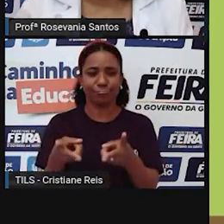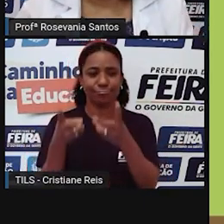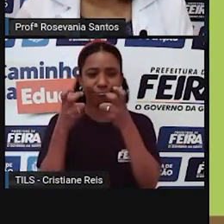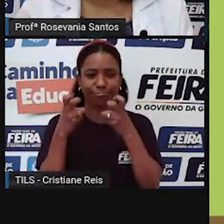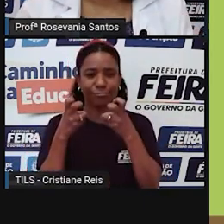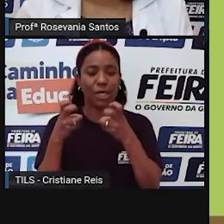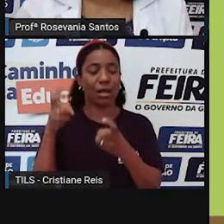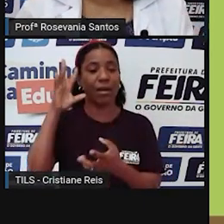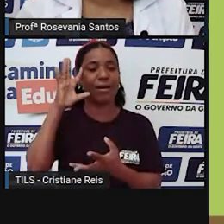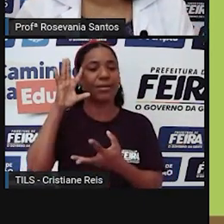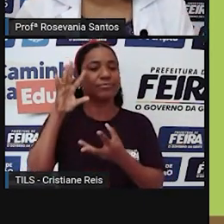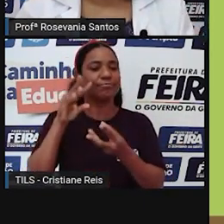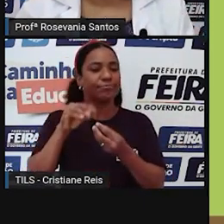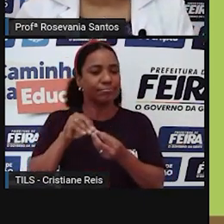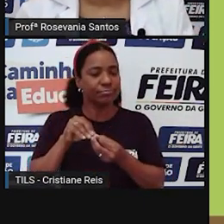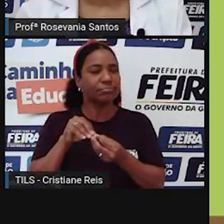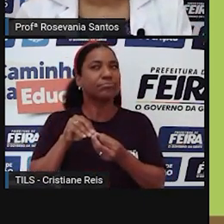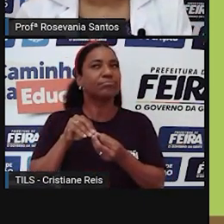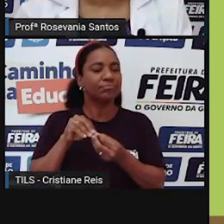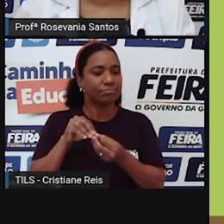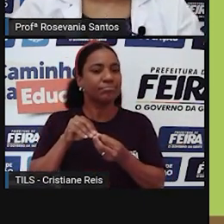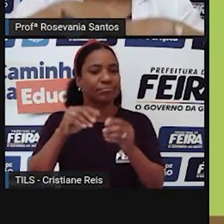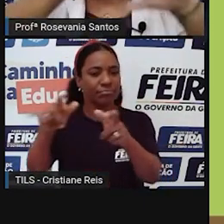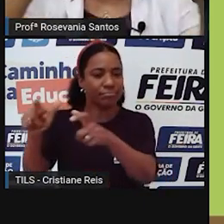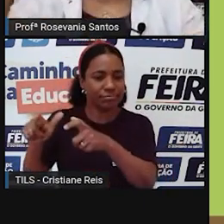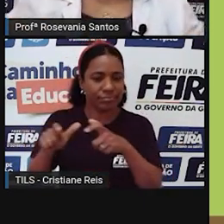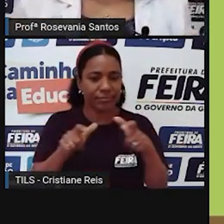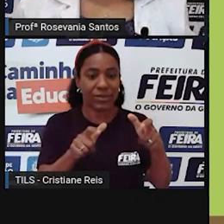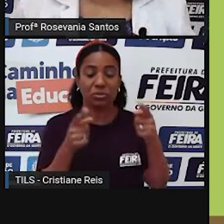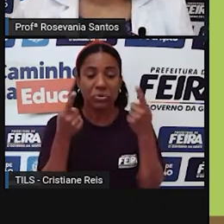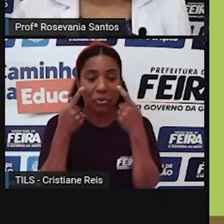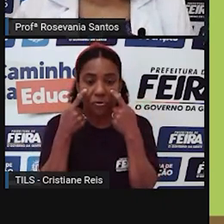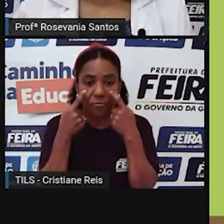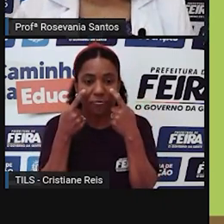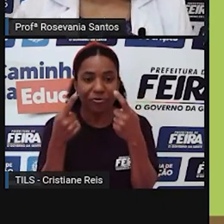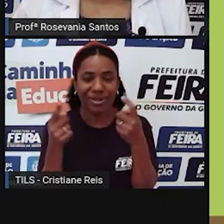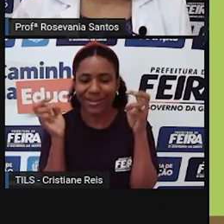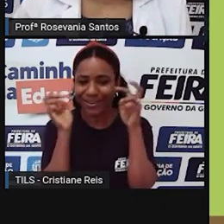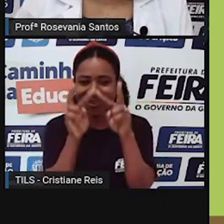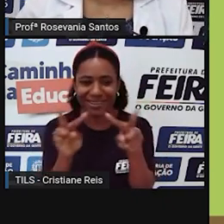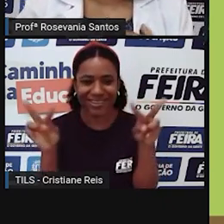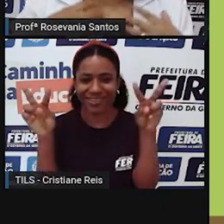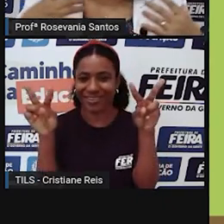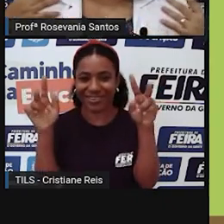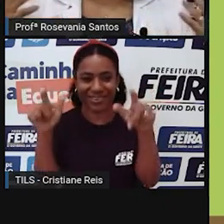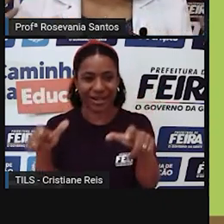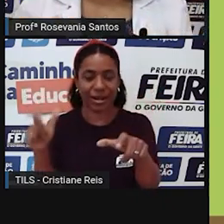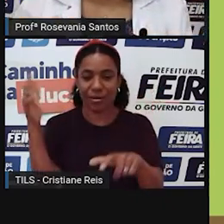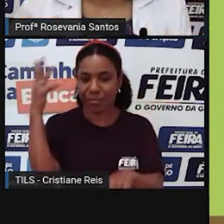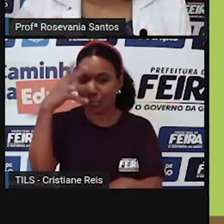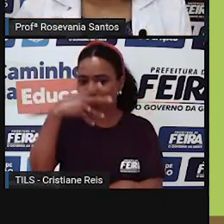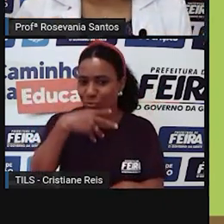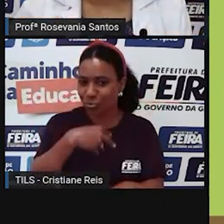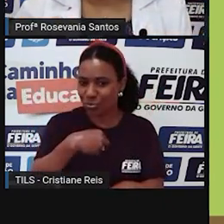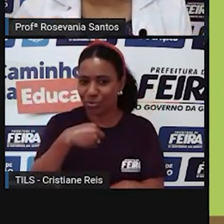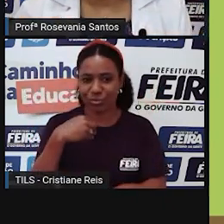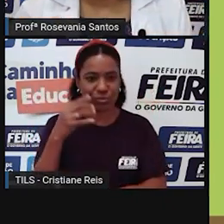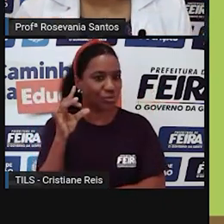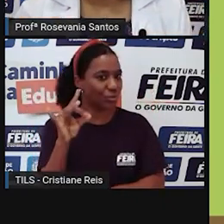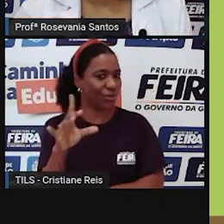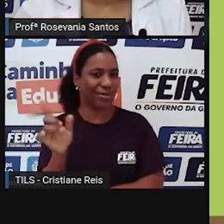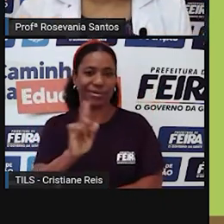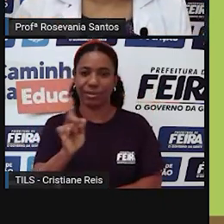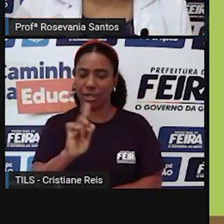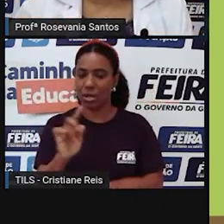perceber isso, porque às vezes a gente entende como paisagem apenas aquele lugar bonito, né? Aquele lugar agradável aos olhos. Mas,